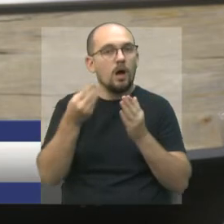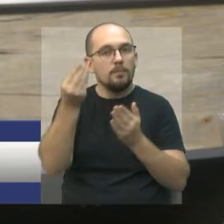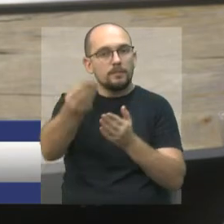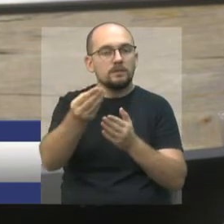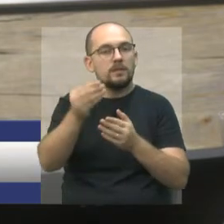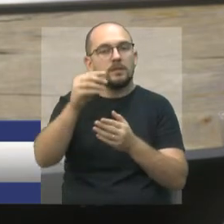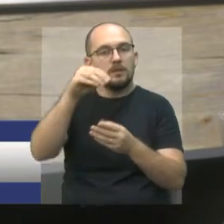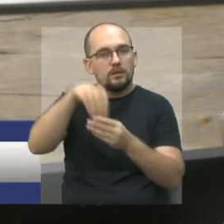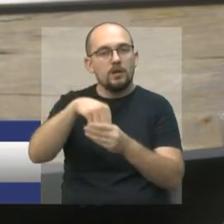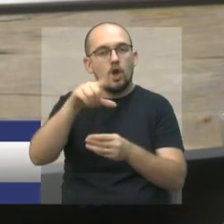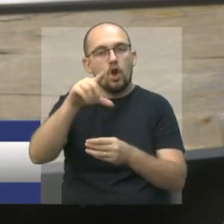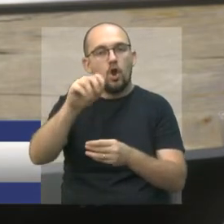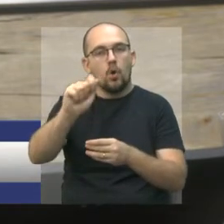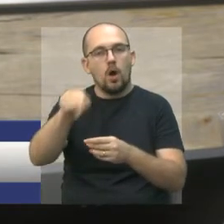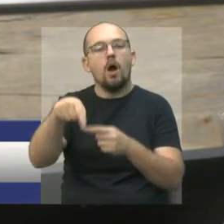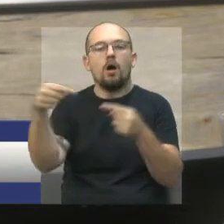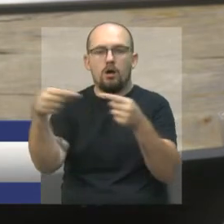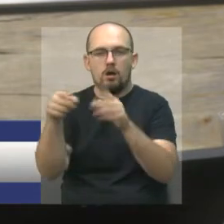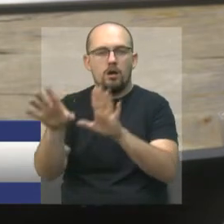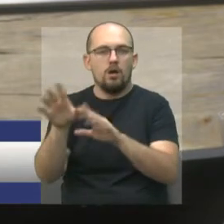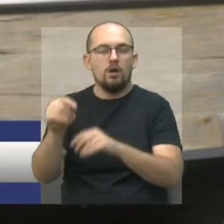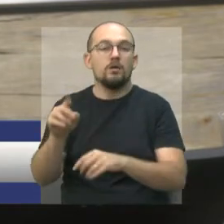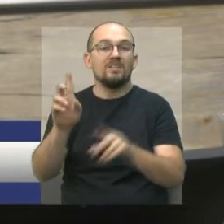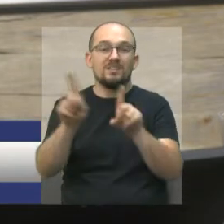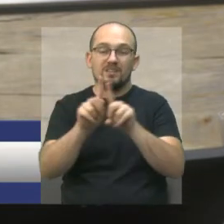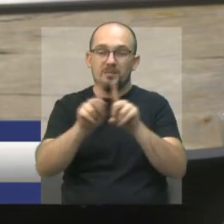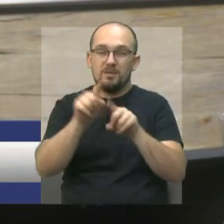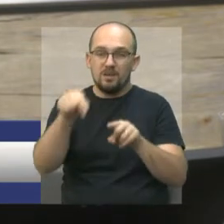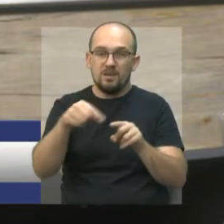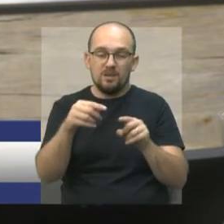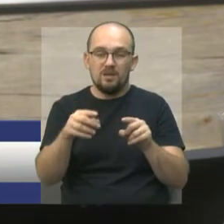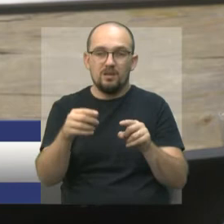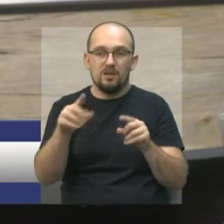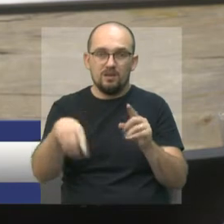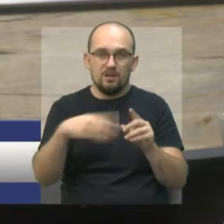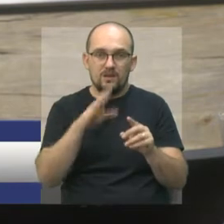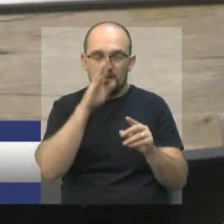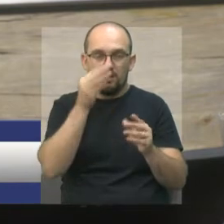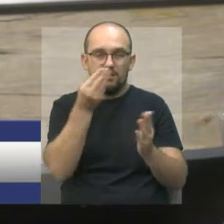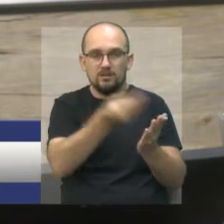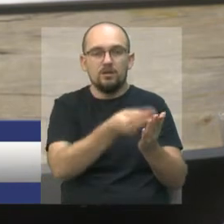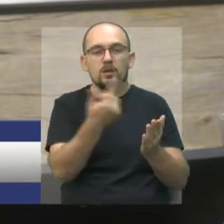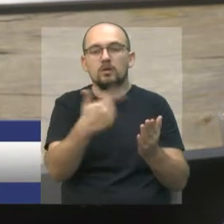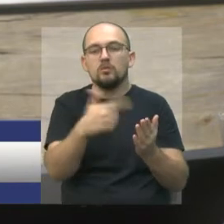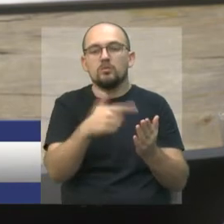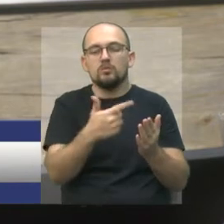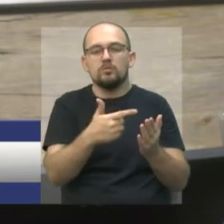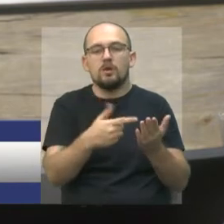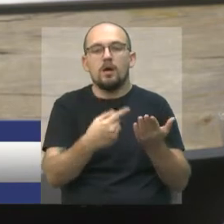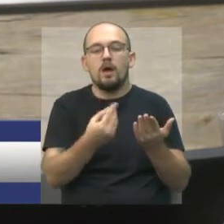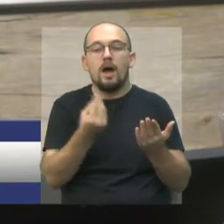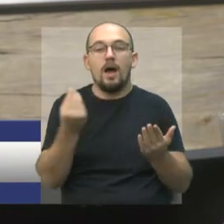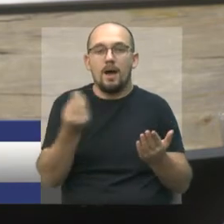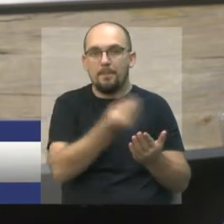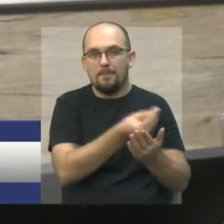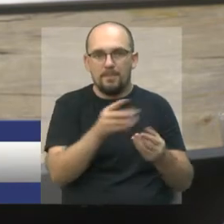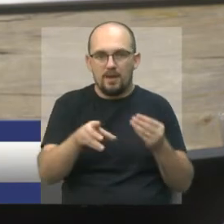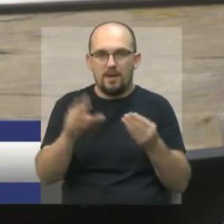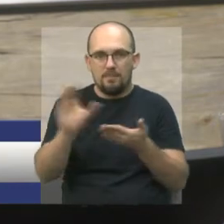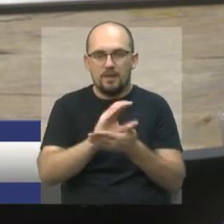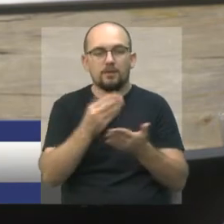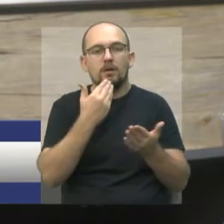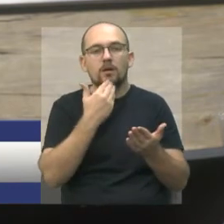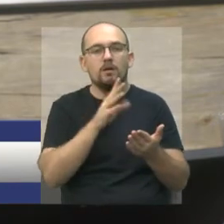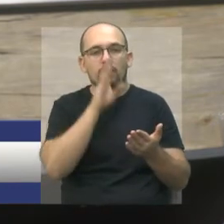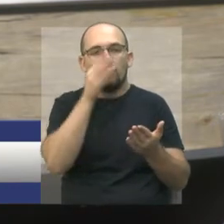anual. Para além disso, tal emenda foi apresentada sem Tal emenda foi apresentada sem estudo